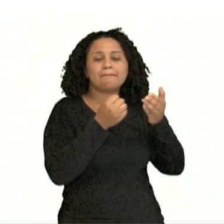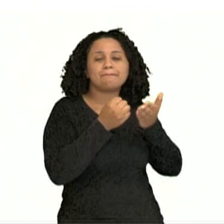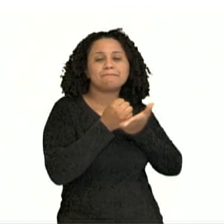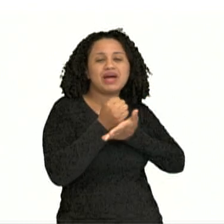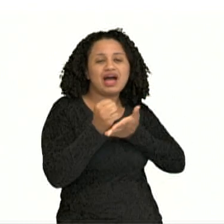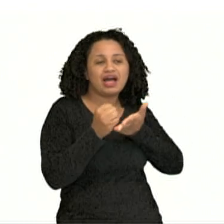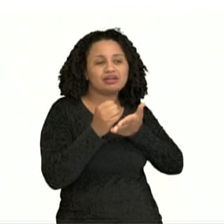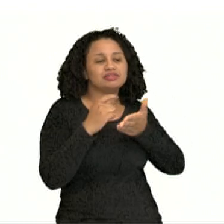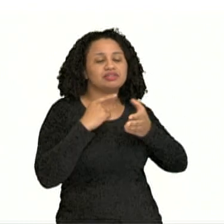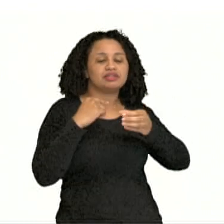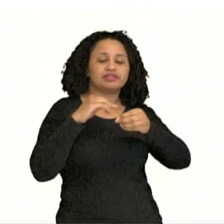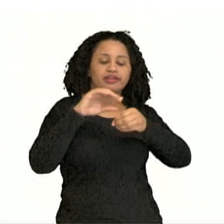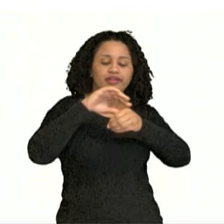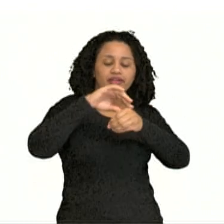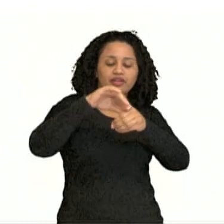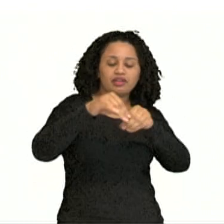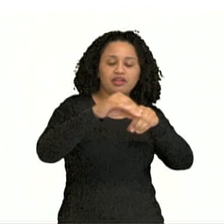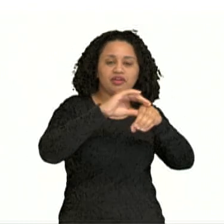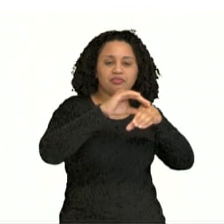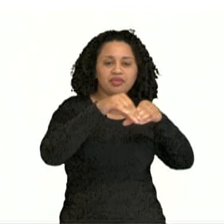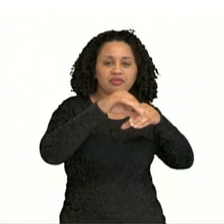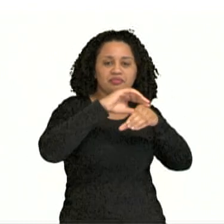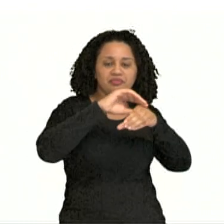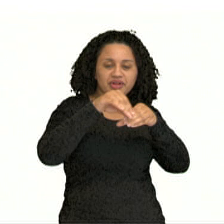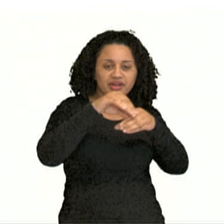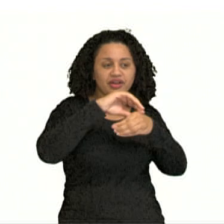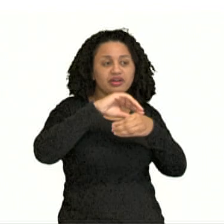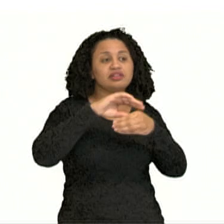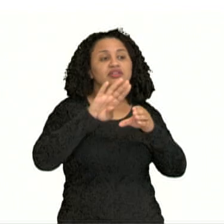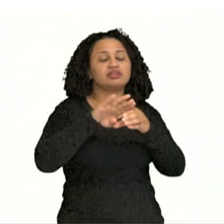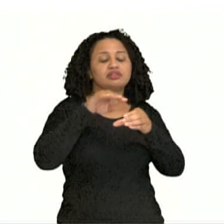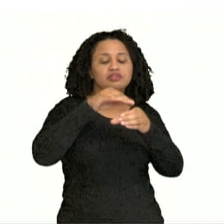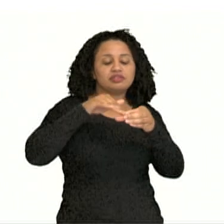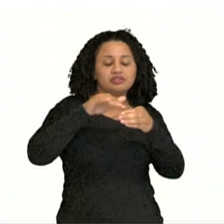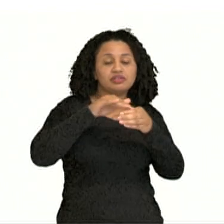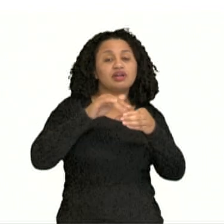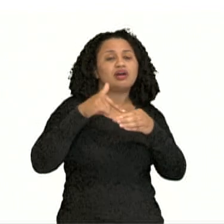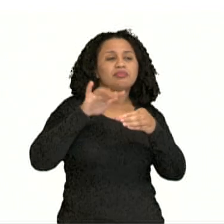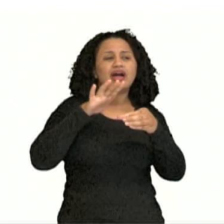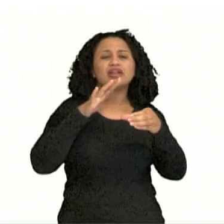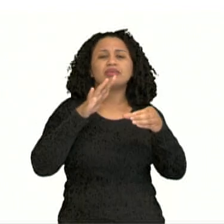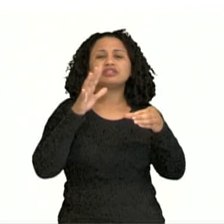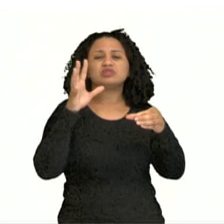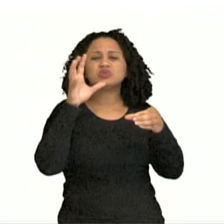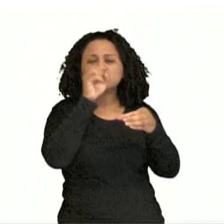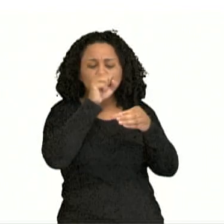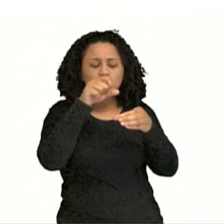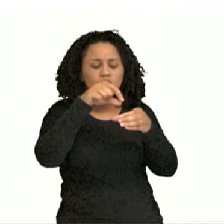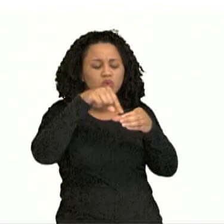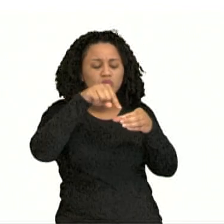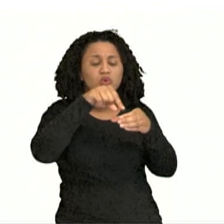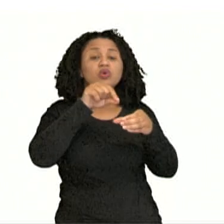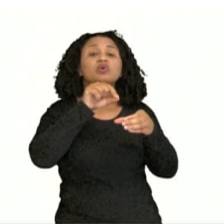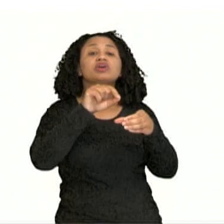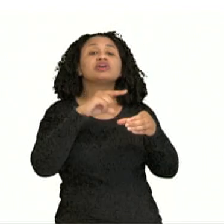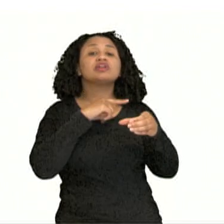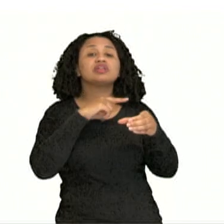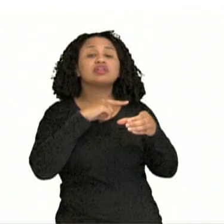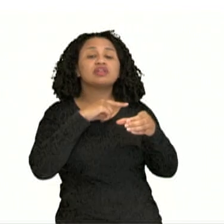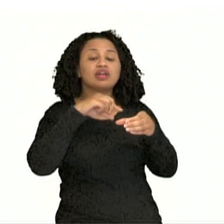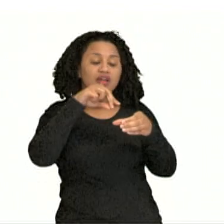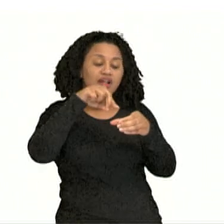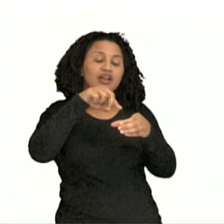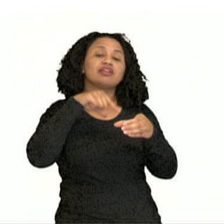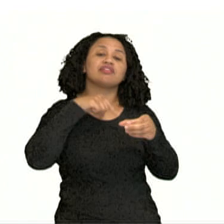A membrana, o citoplasma e uma região ali um pouco mais escurecida que contém o